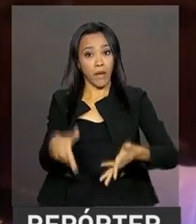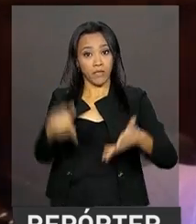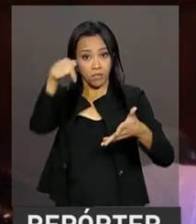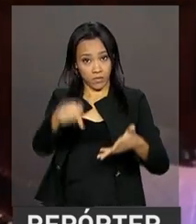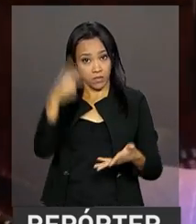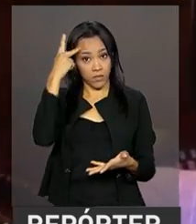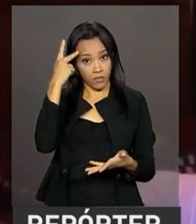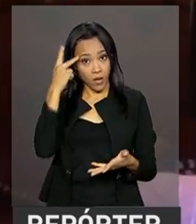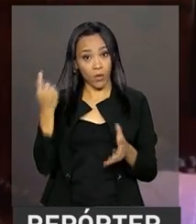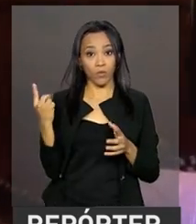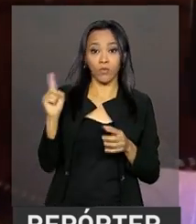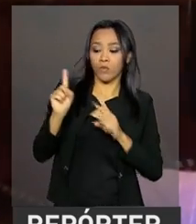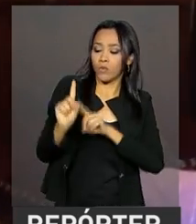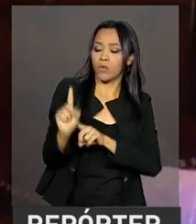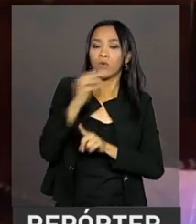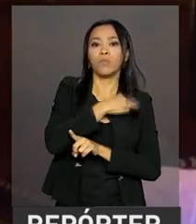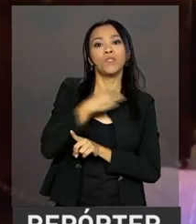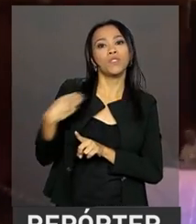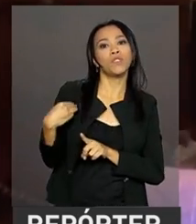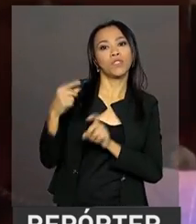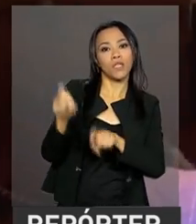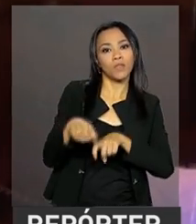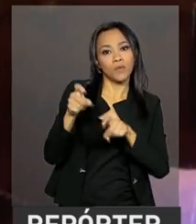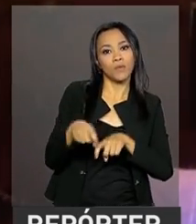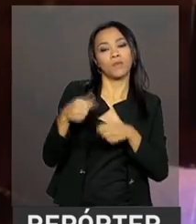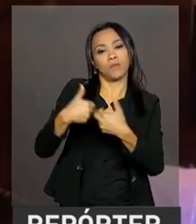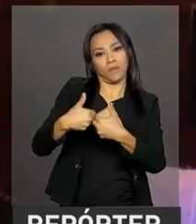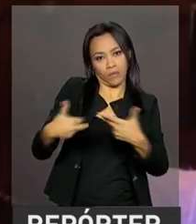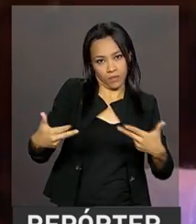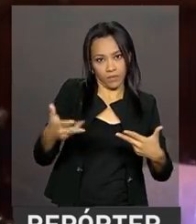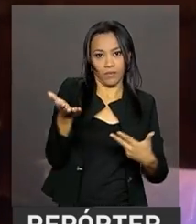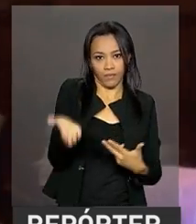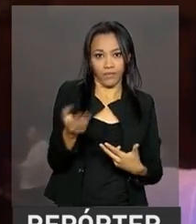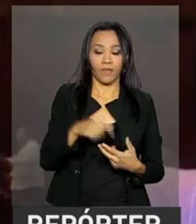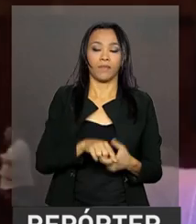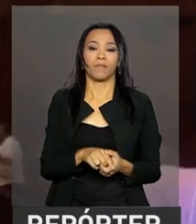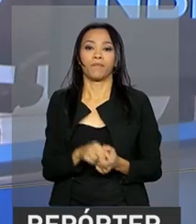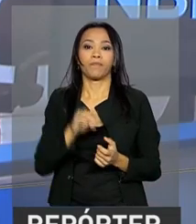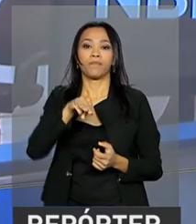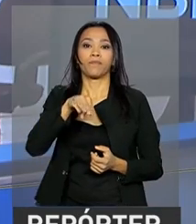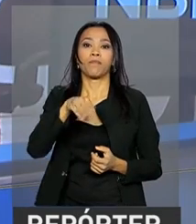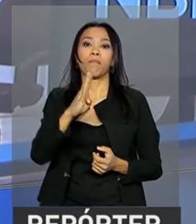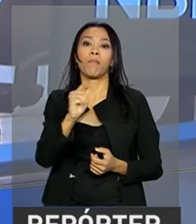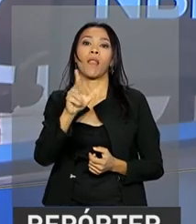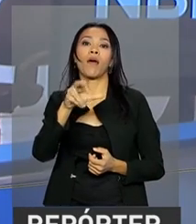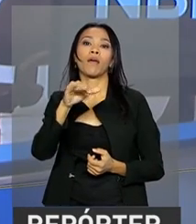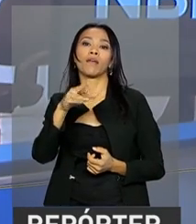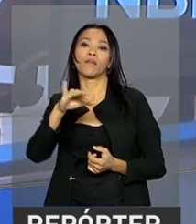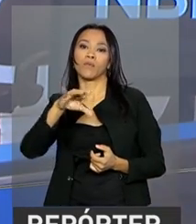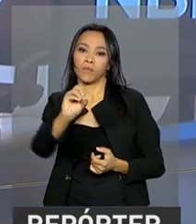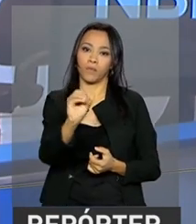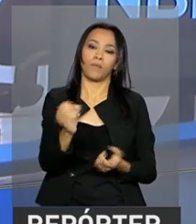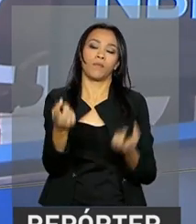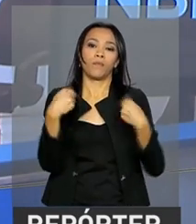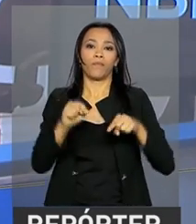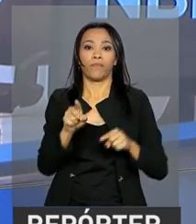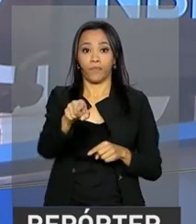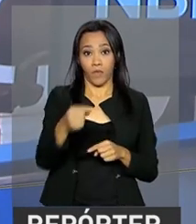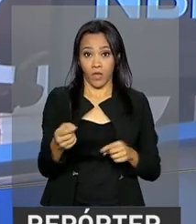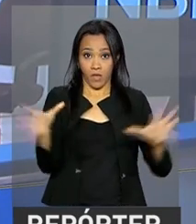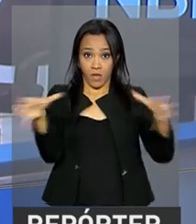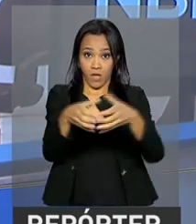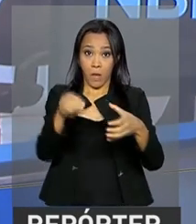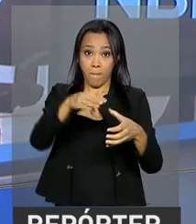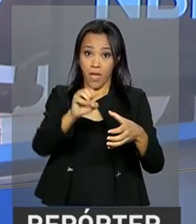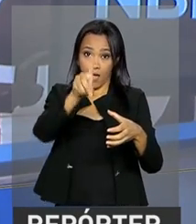Paulo acompanhado do ministro da agricultura pecuária e Abastecimento blairo o mercado financeiro reduziu